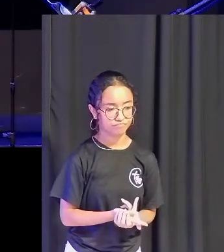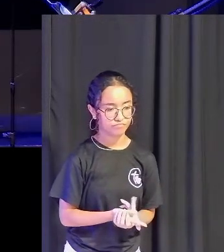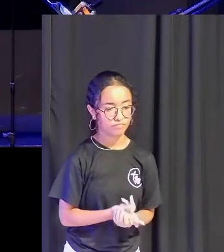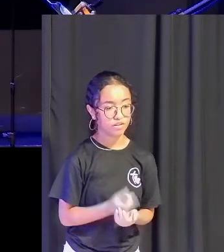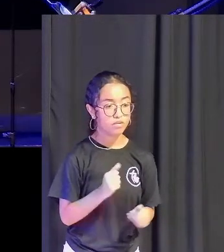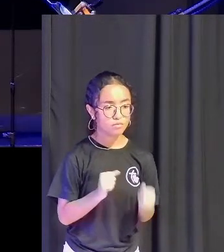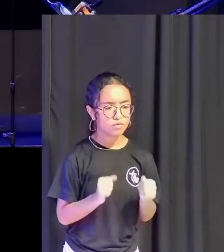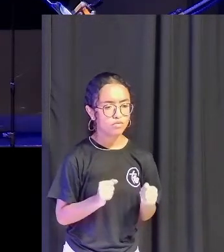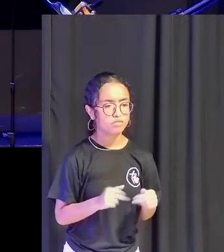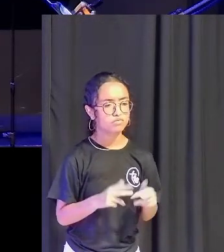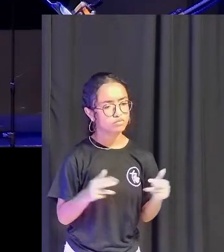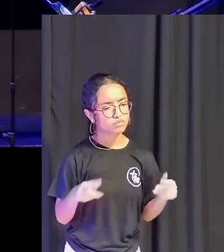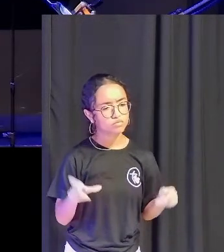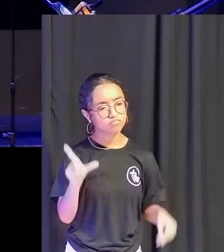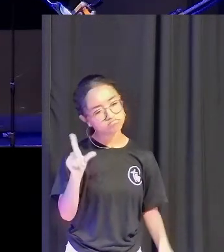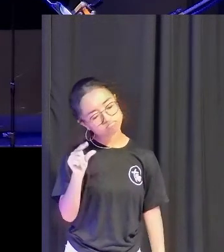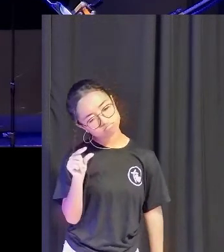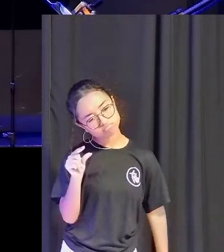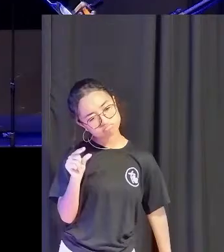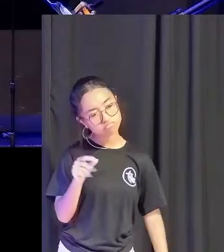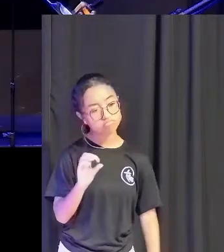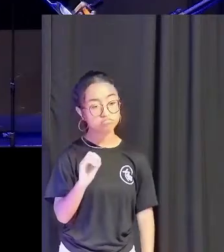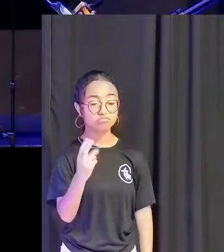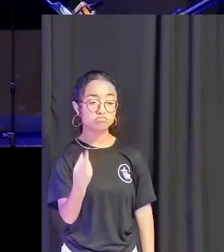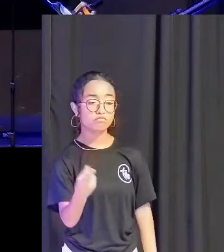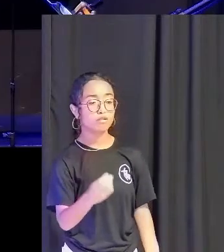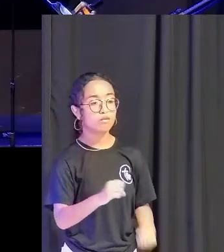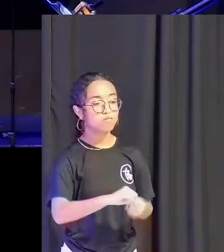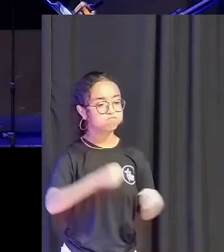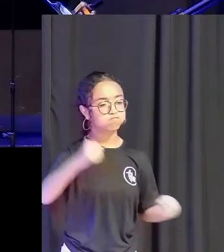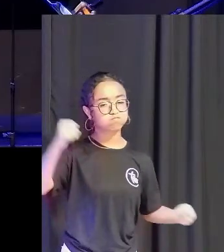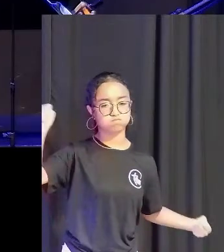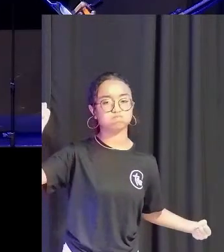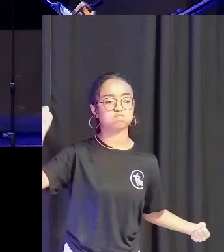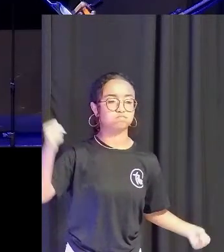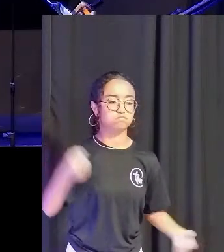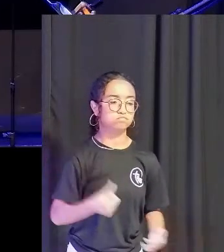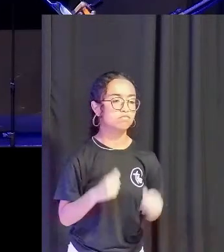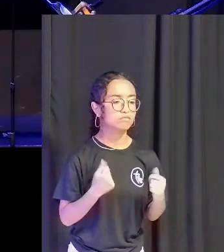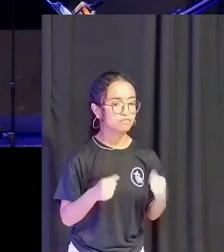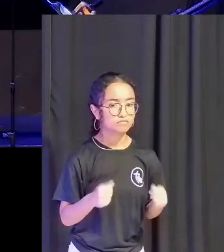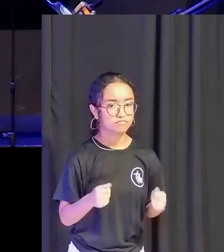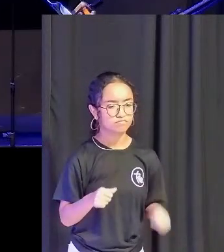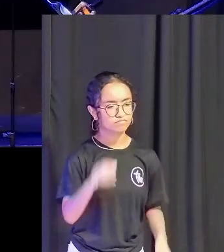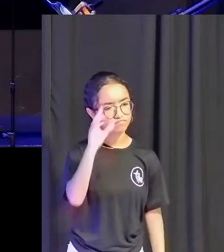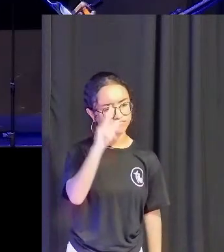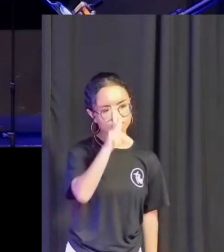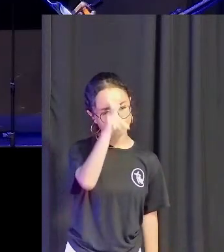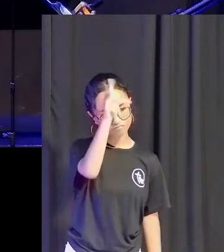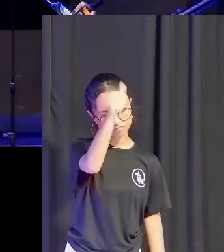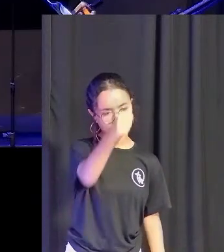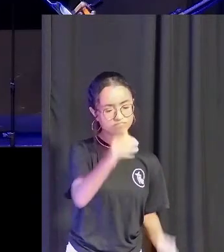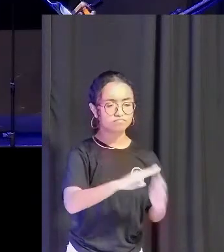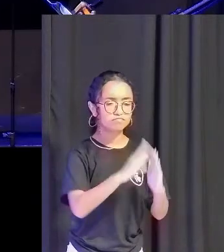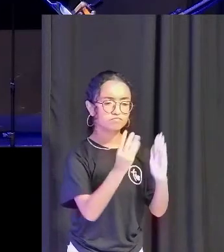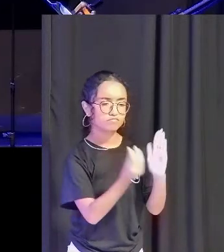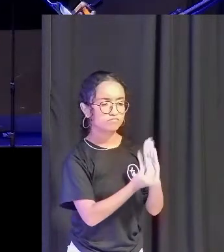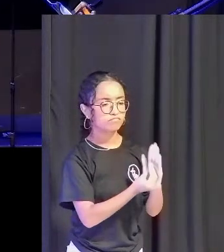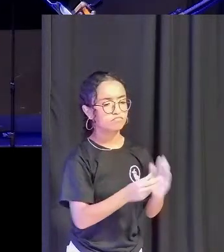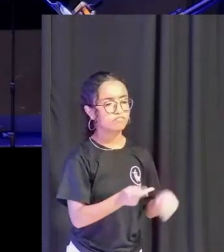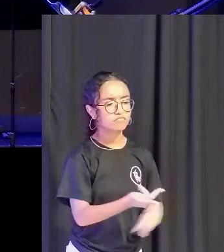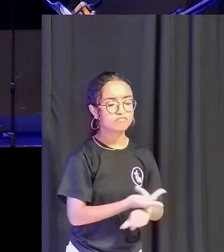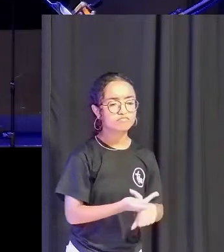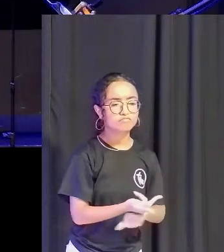pequenas ou coisas maiores. Temos que nos fortalecer como igreja e buscar junto qualquer saída quando a